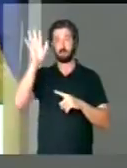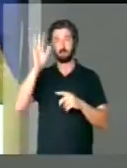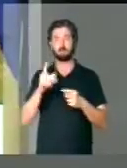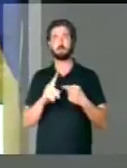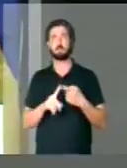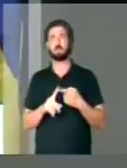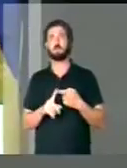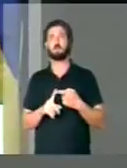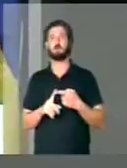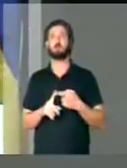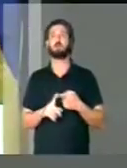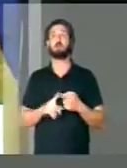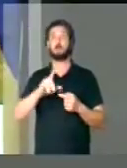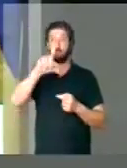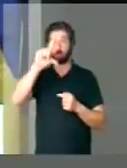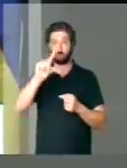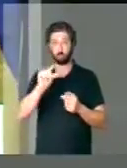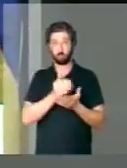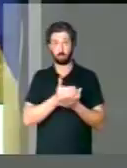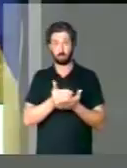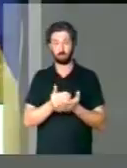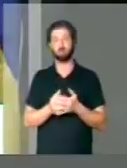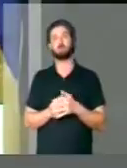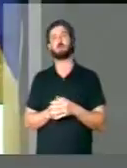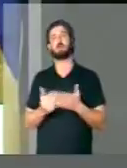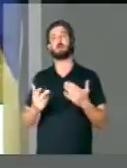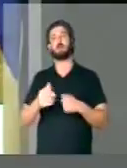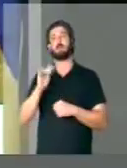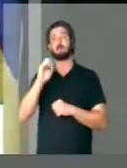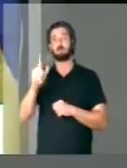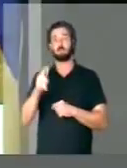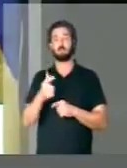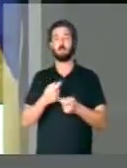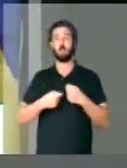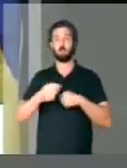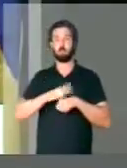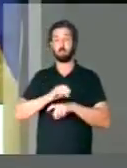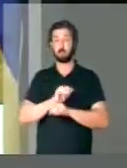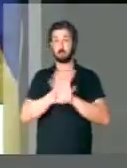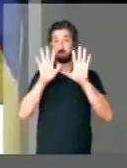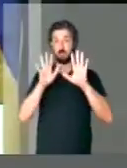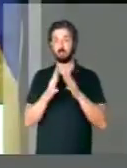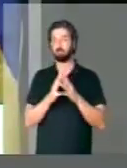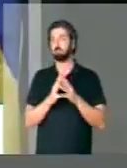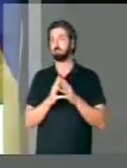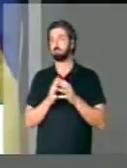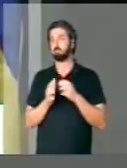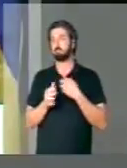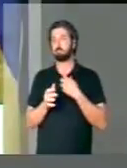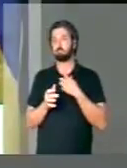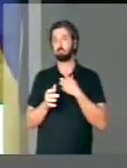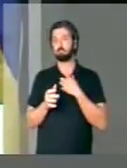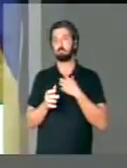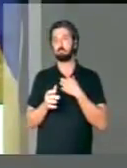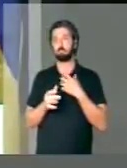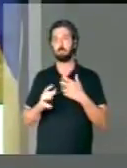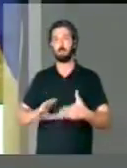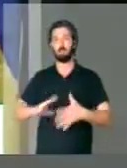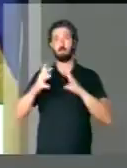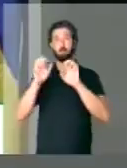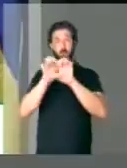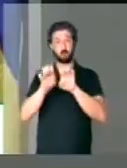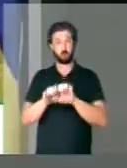inflação, a inflação em queda, o cenário fiscal mais claro, a apresentação de